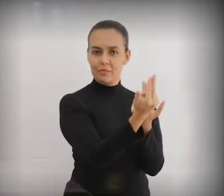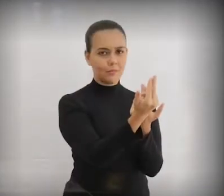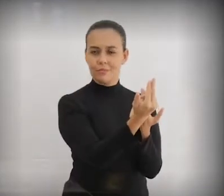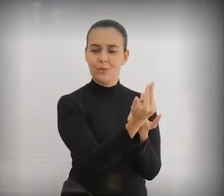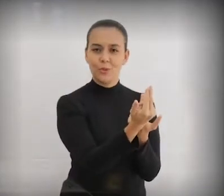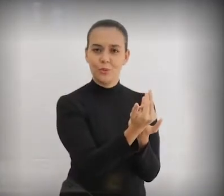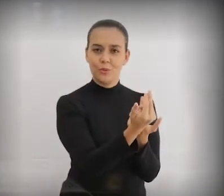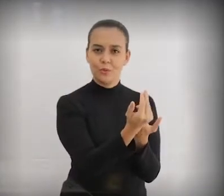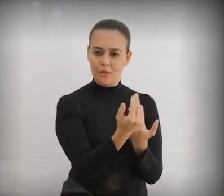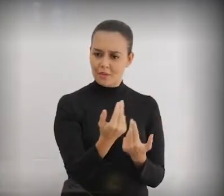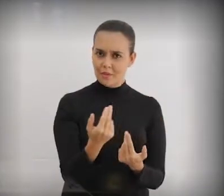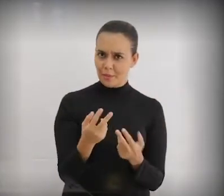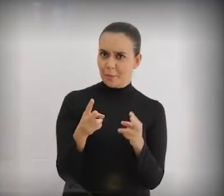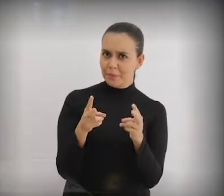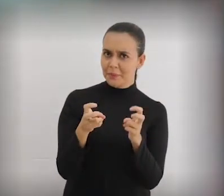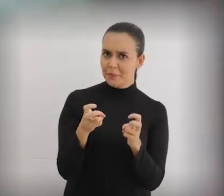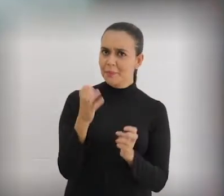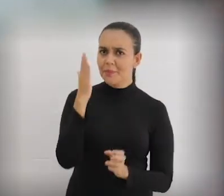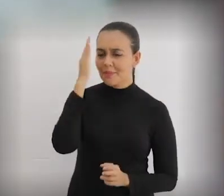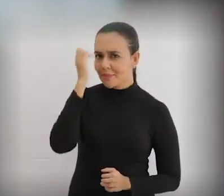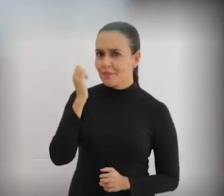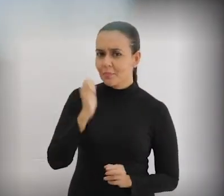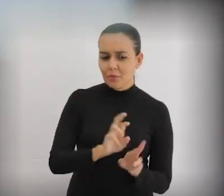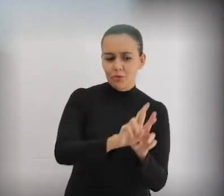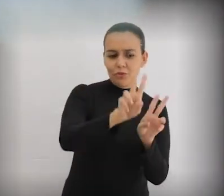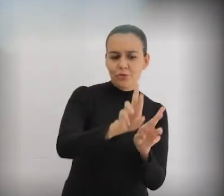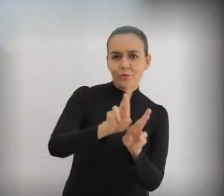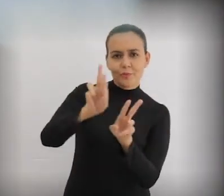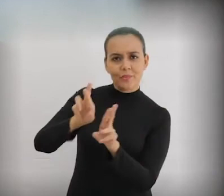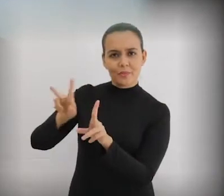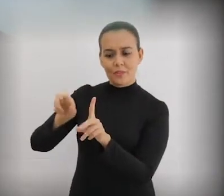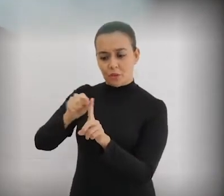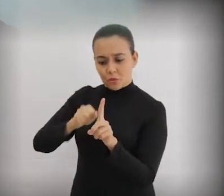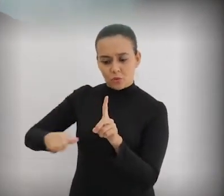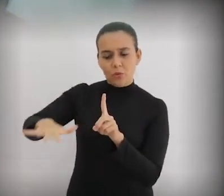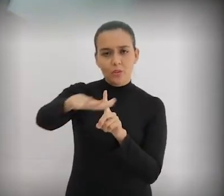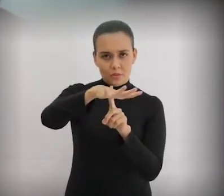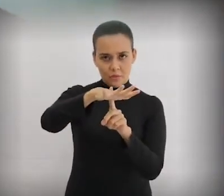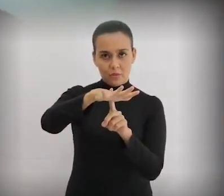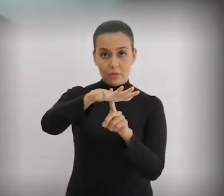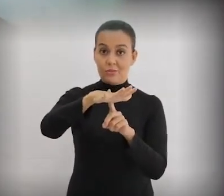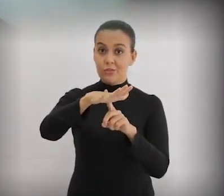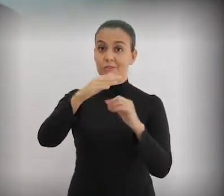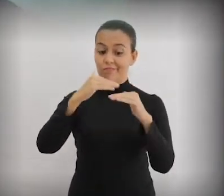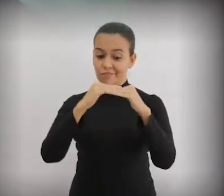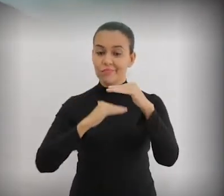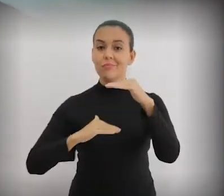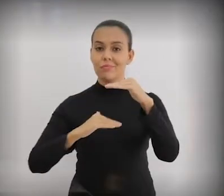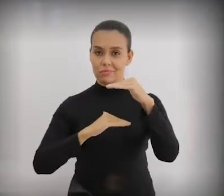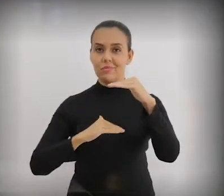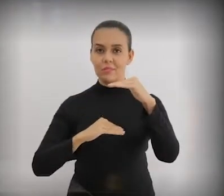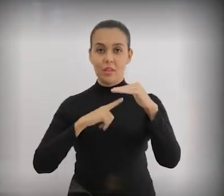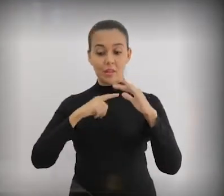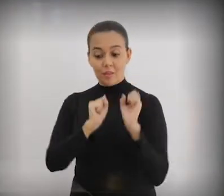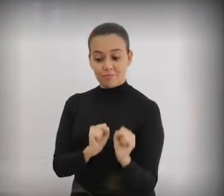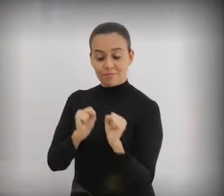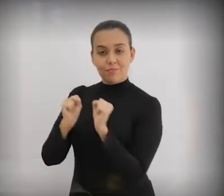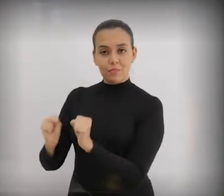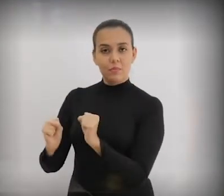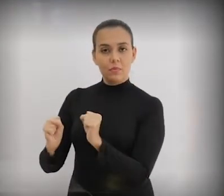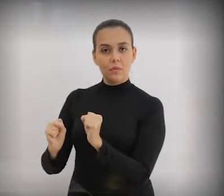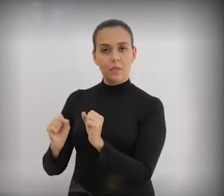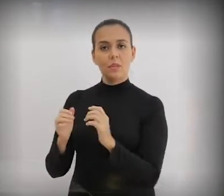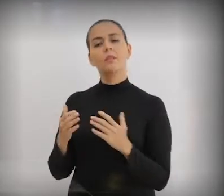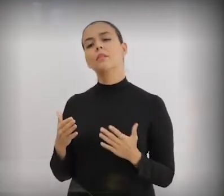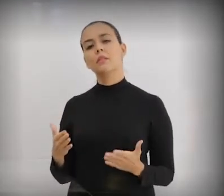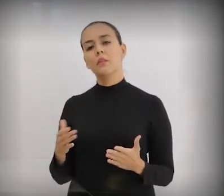é reconhecer que não são todos iguais dentro de uma sociedade desigual, dentro de uma cidade onde você tem relações de poder. E, ao mesmo tempo, se você for pensar,